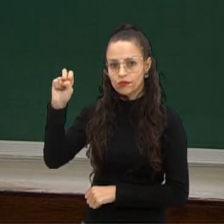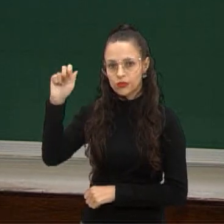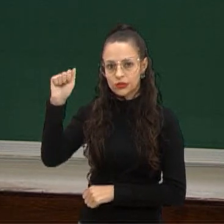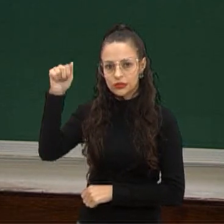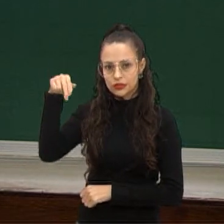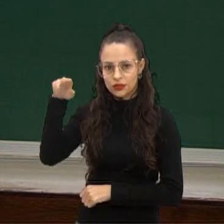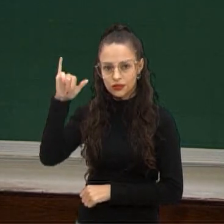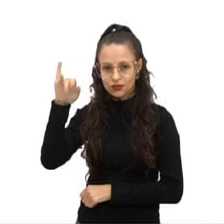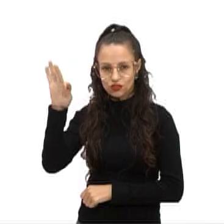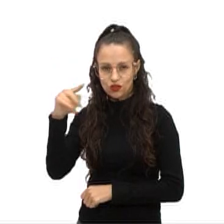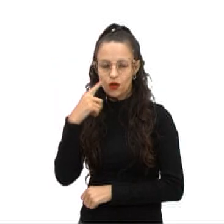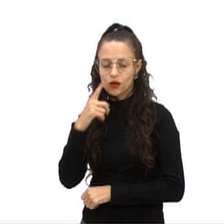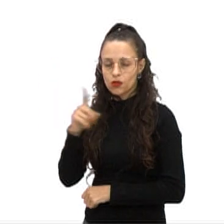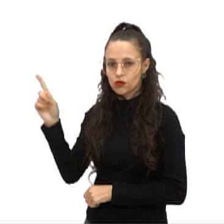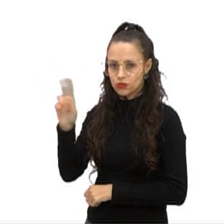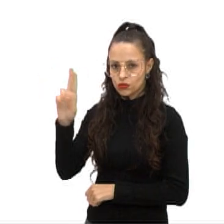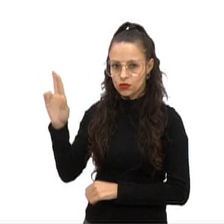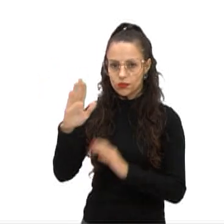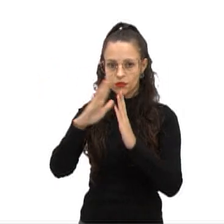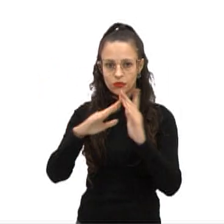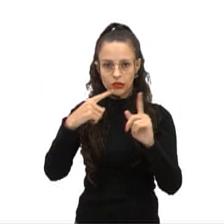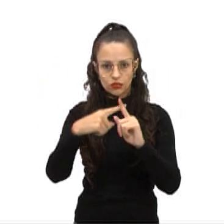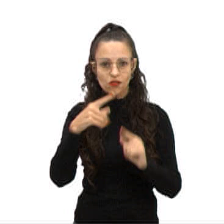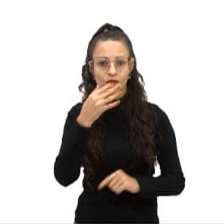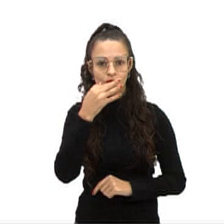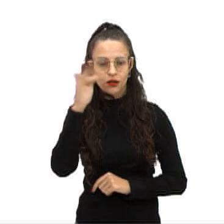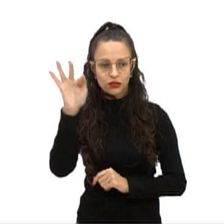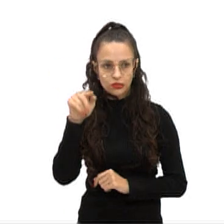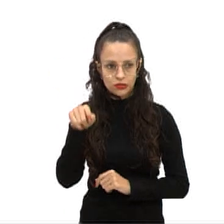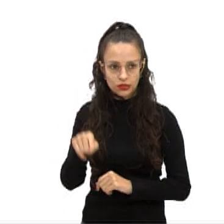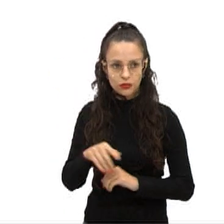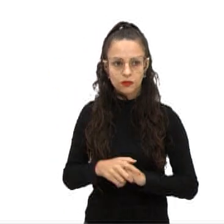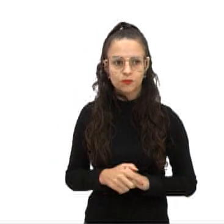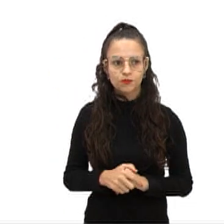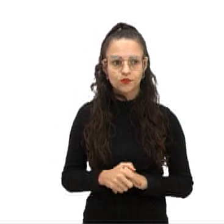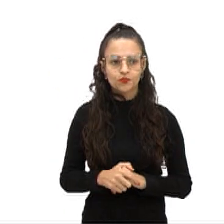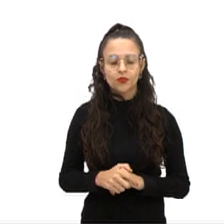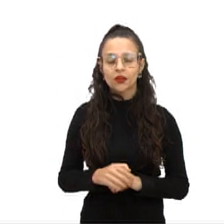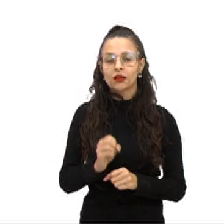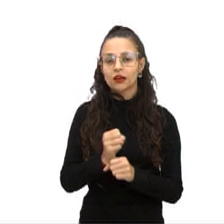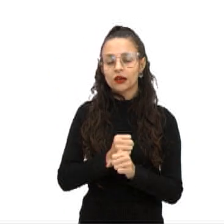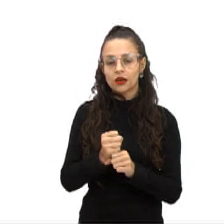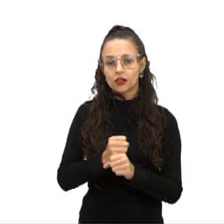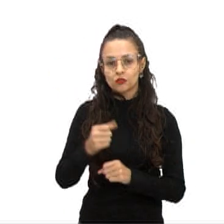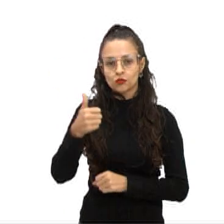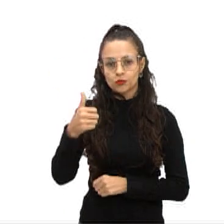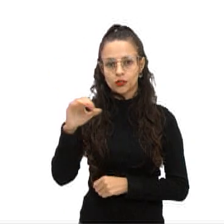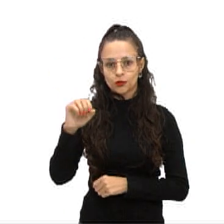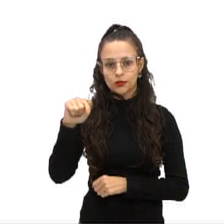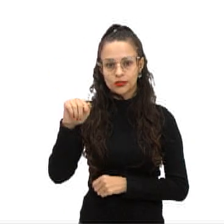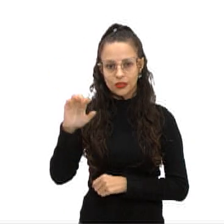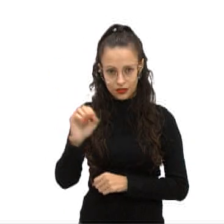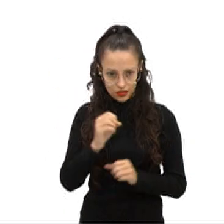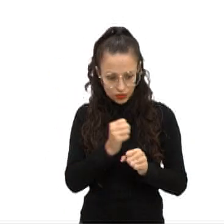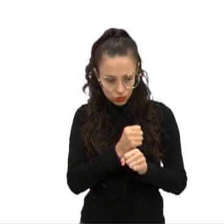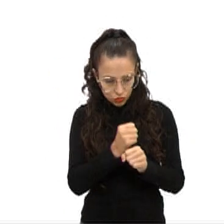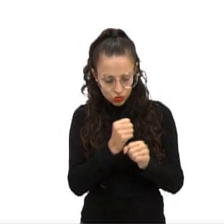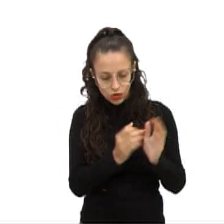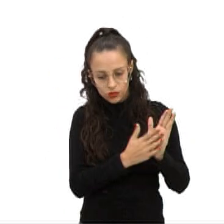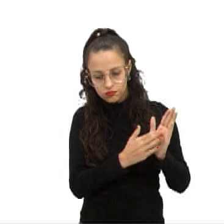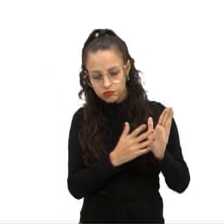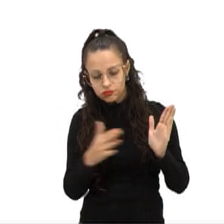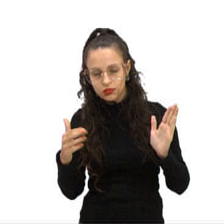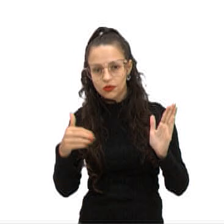lá na França. Tá? Saint-Sernin é uma das maiores igrejas da peregrinação. Ela é de 1070, ela foi construída